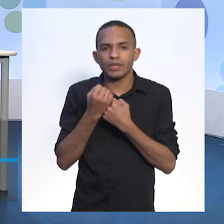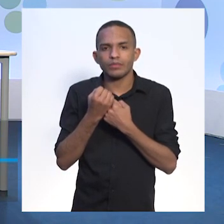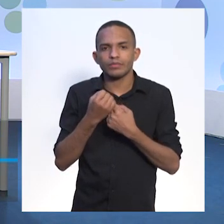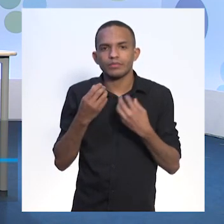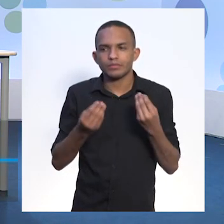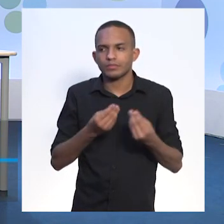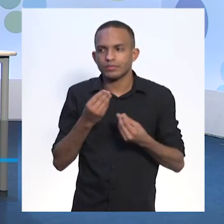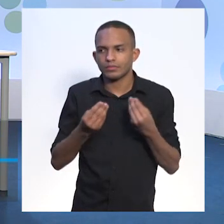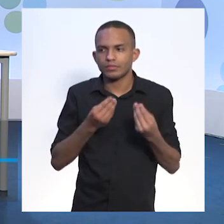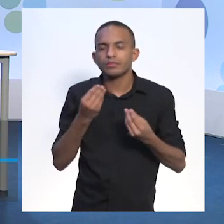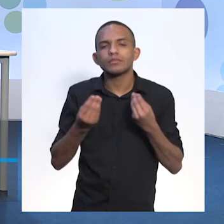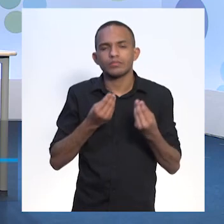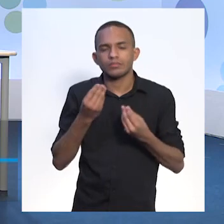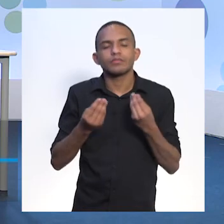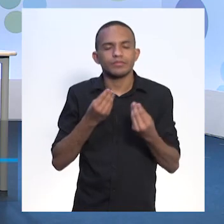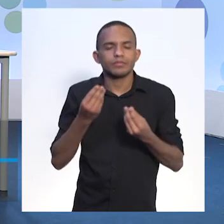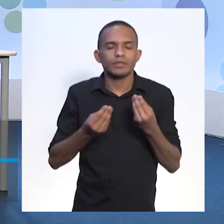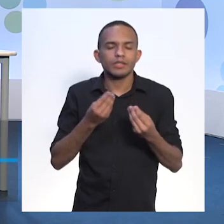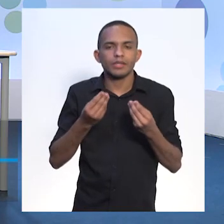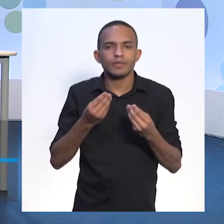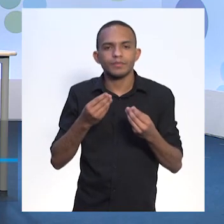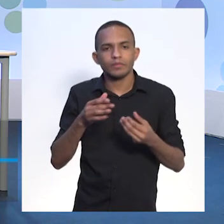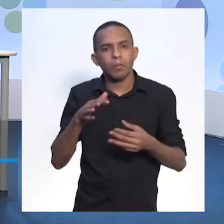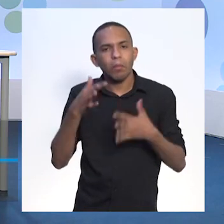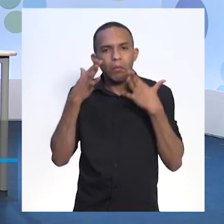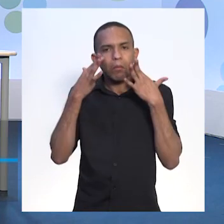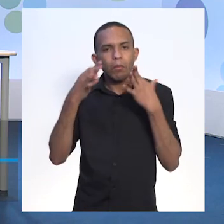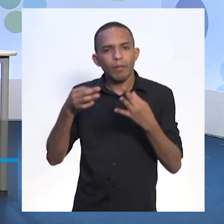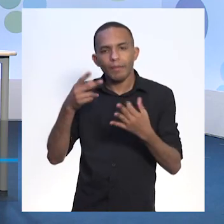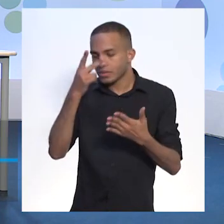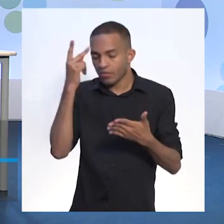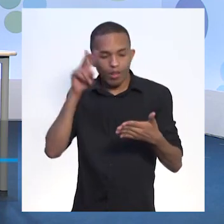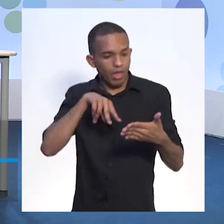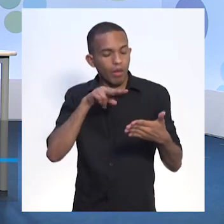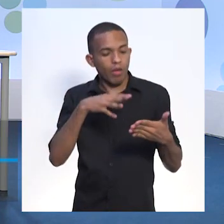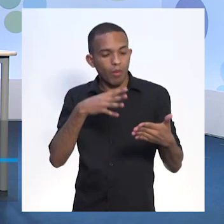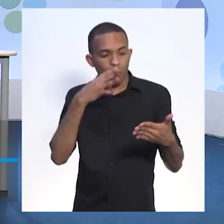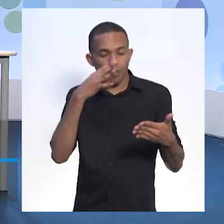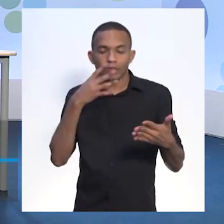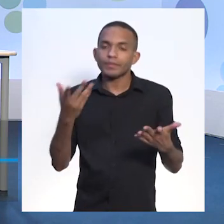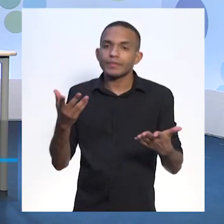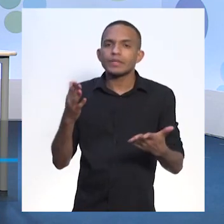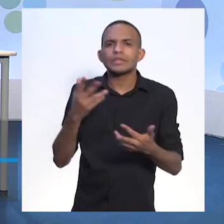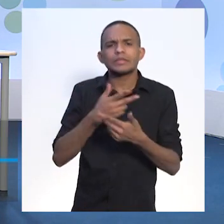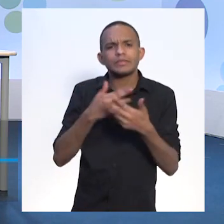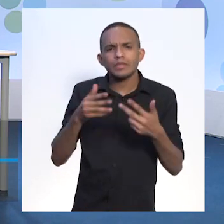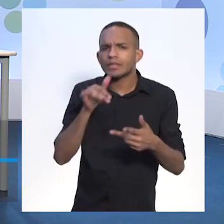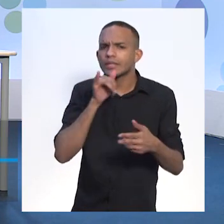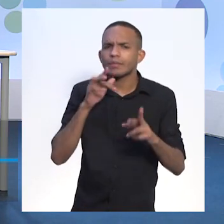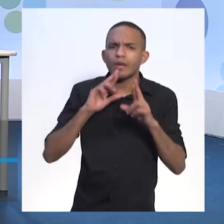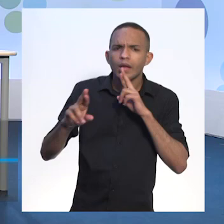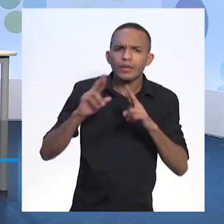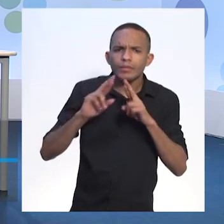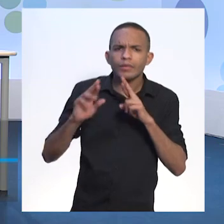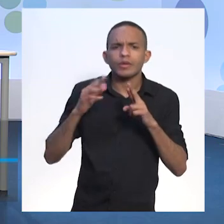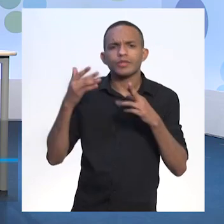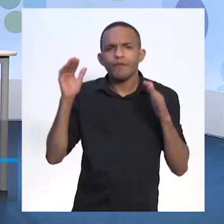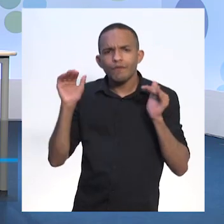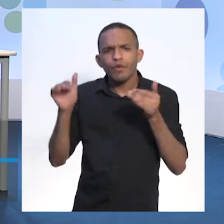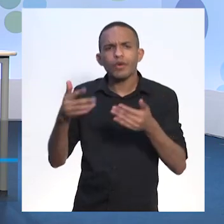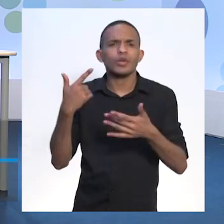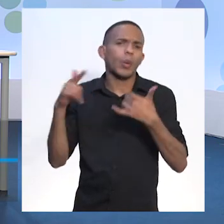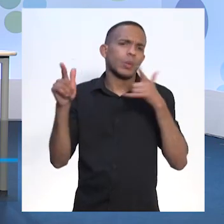deixa bem chamativo ao leitor. Ela Legal, colocou porque dessa quando forma. você vê que muitos colocam a resposta, foca em colocar outra